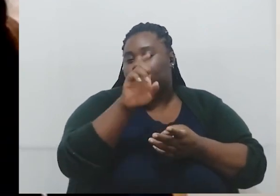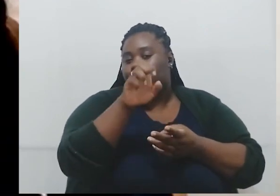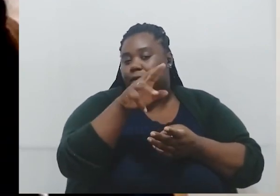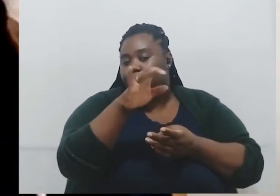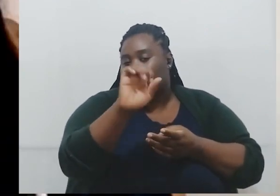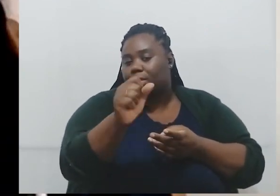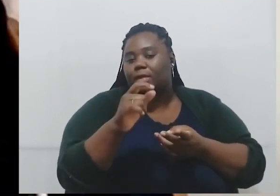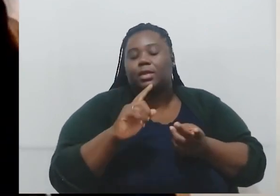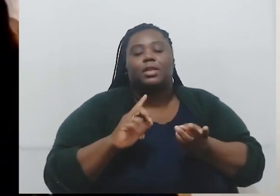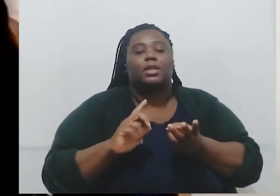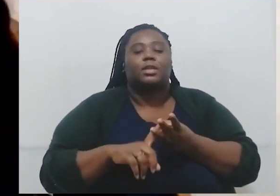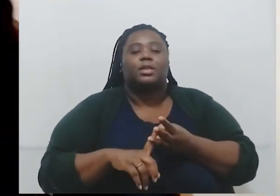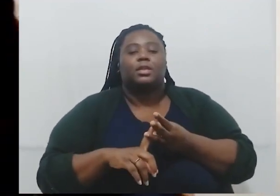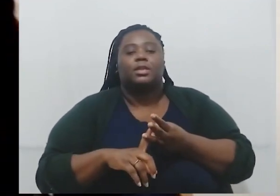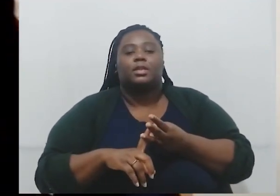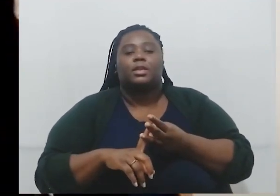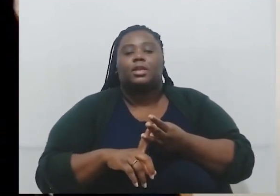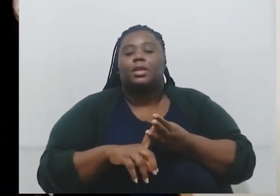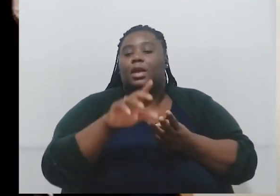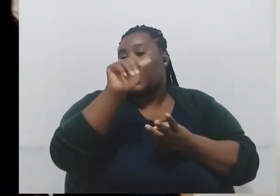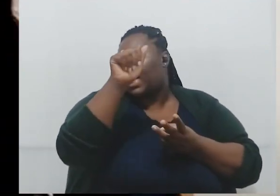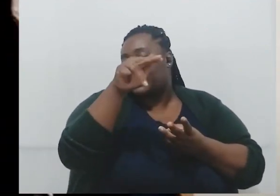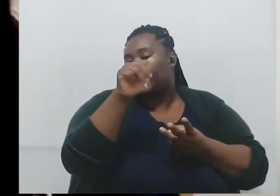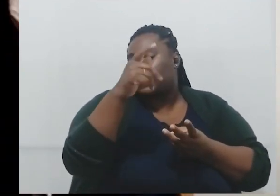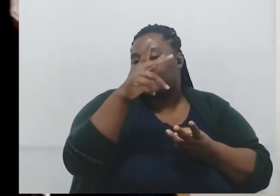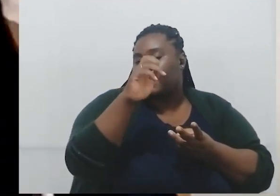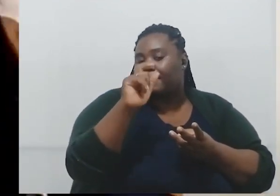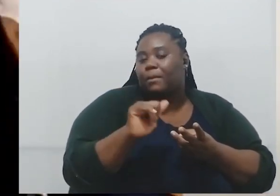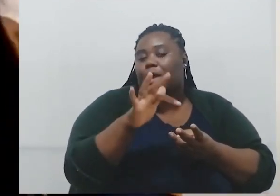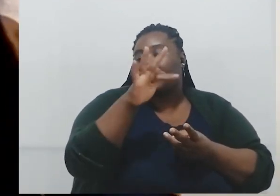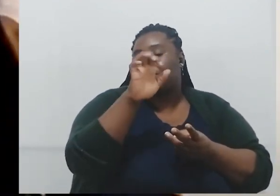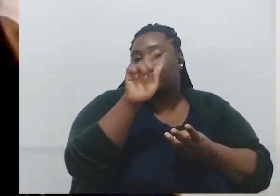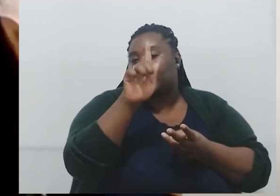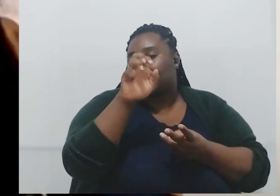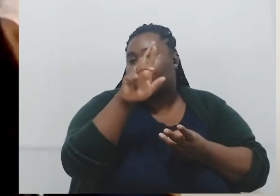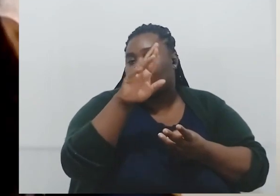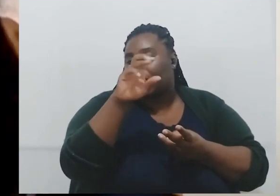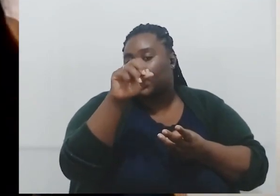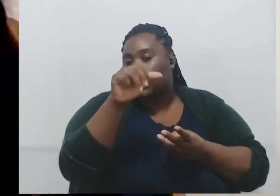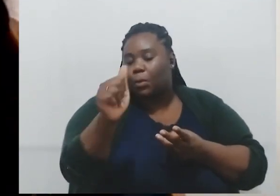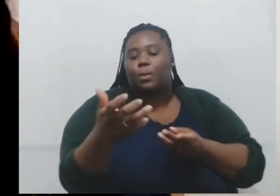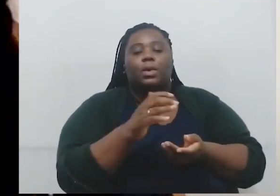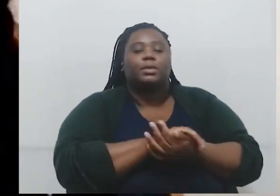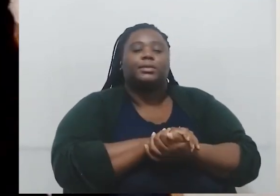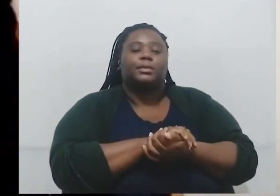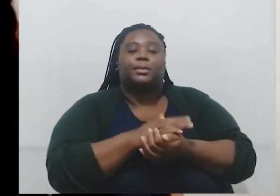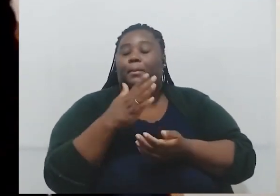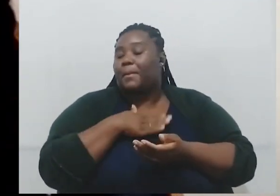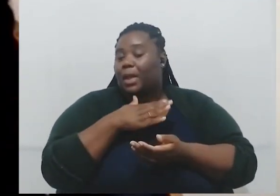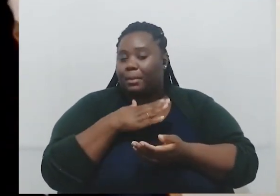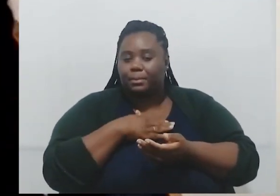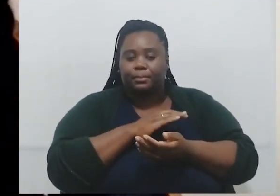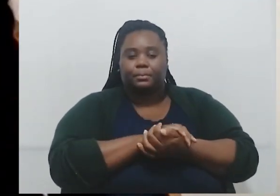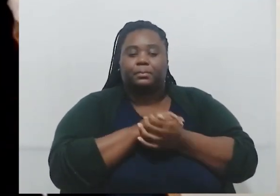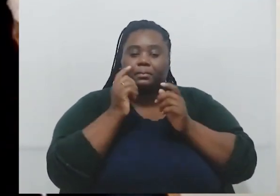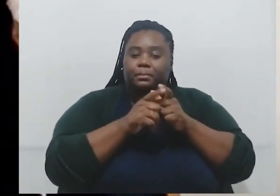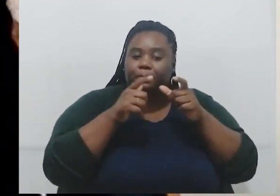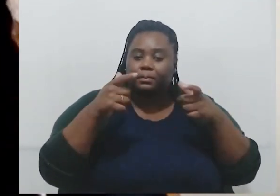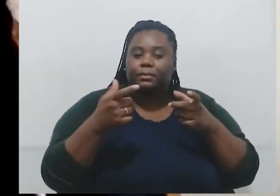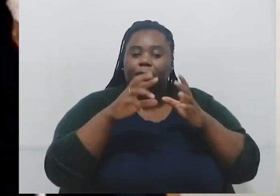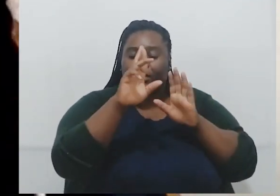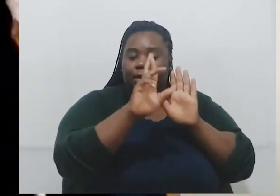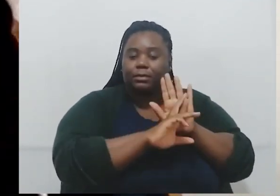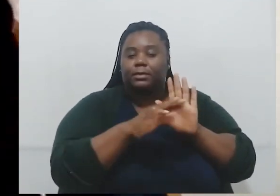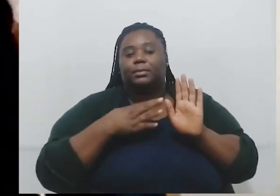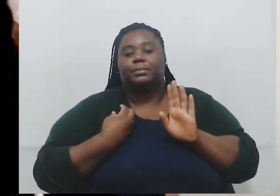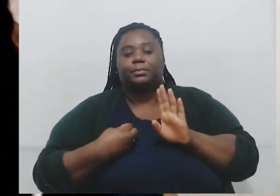a Renata Aratucura, a Napuaca, Dayara Figueroa, Dayara Tucano, né? Eu acho que, para mim, uma das maiores referências da